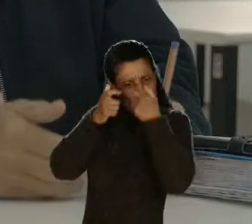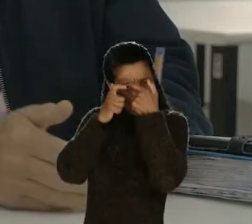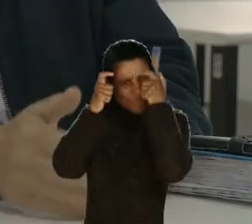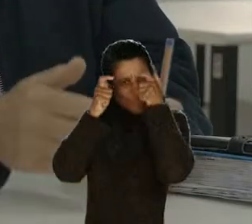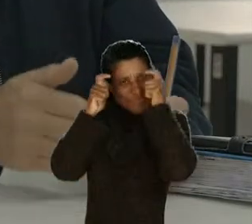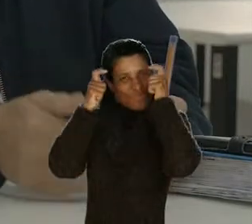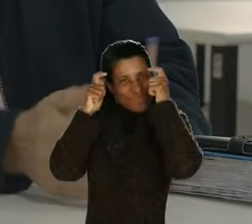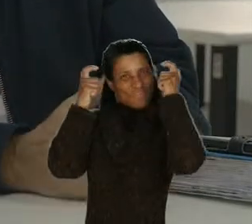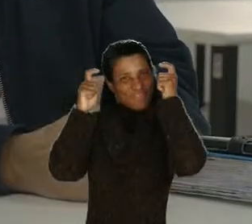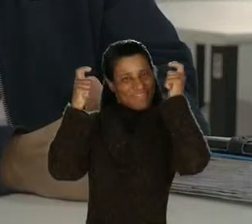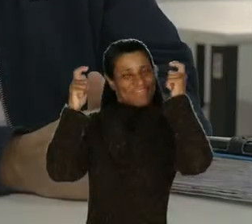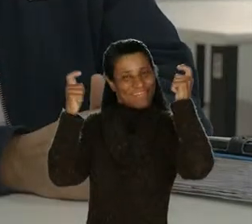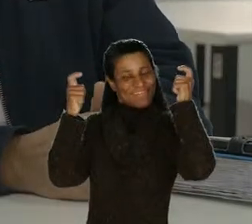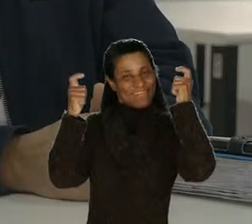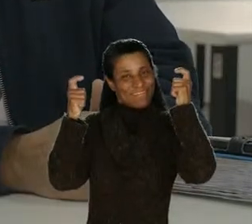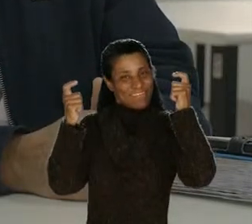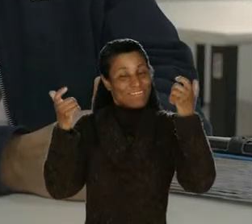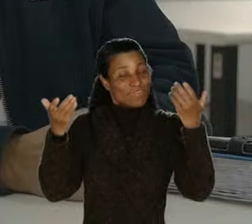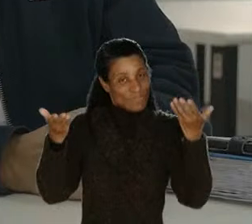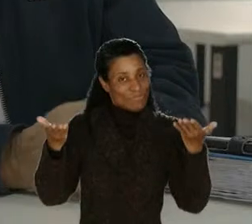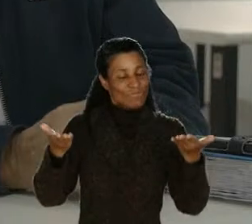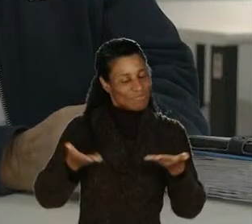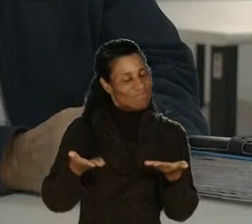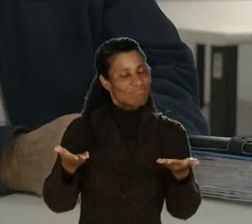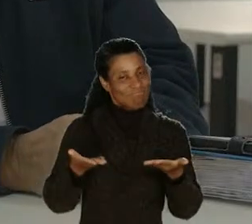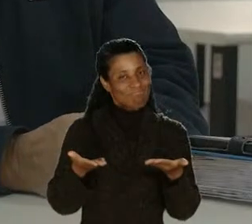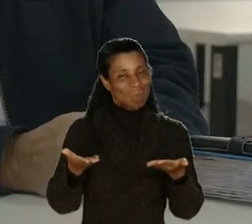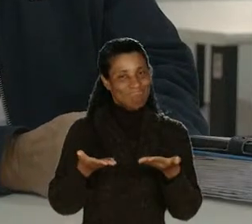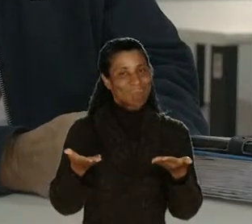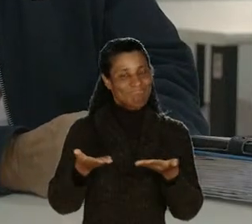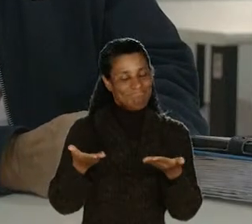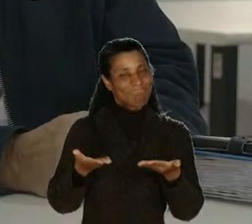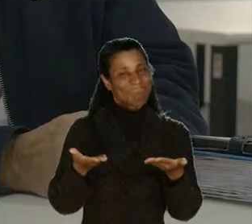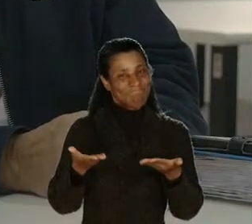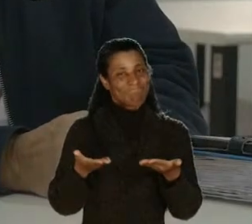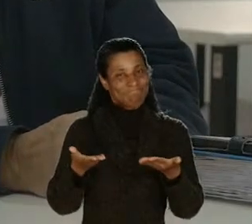adquirindo isso, ampliando, né? E hoje,